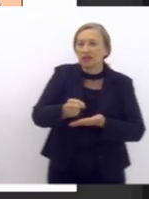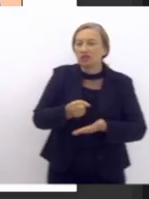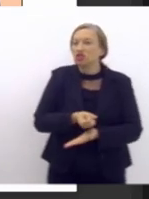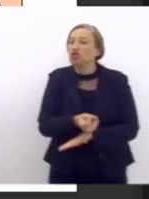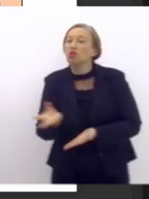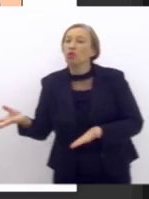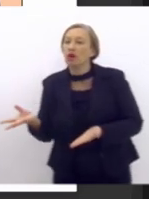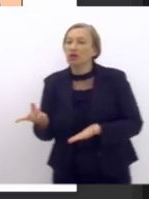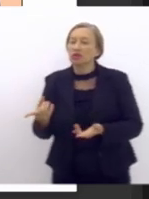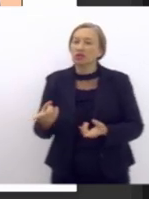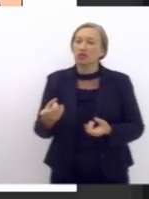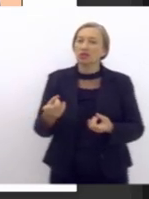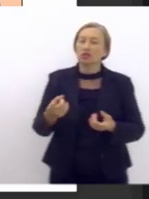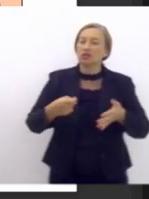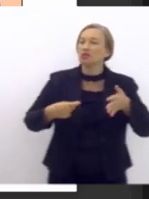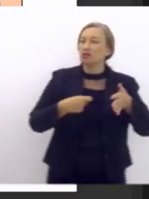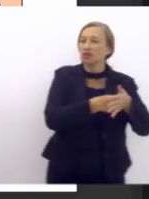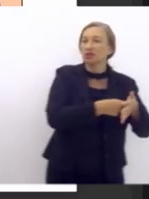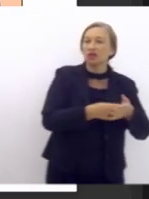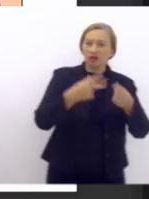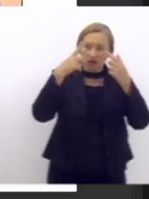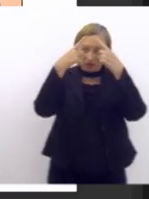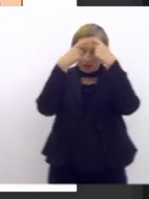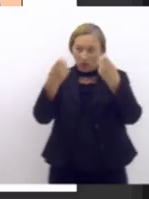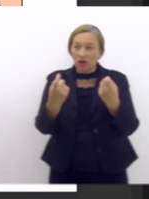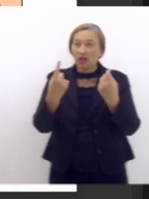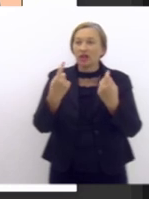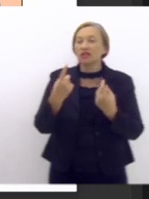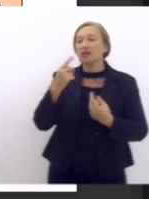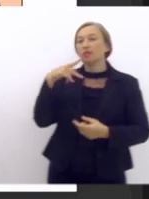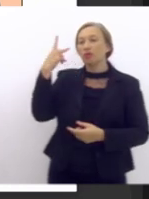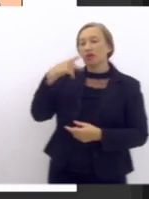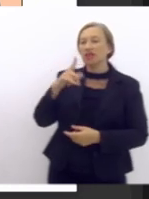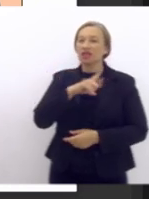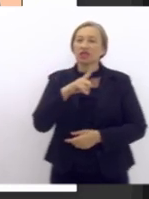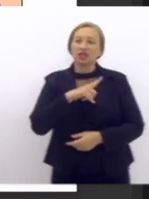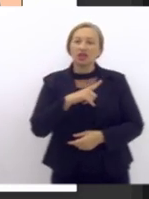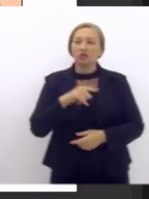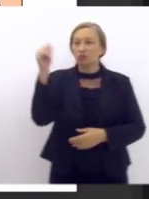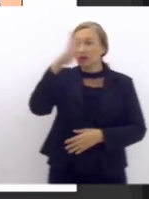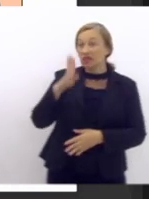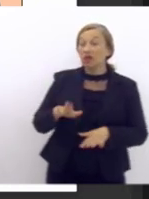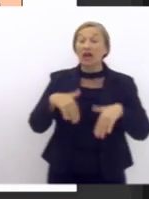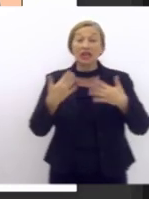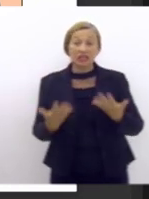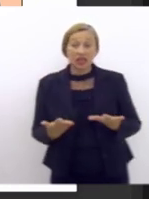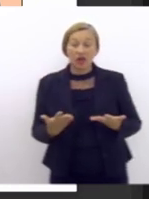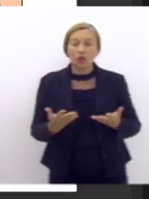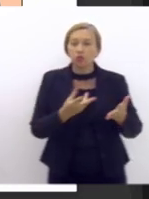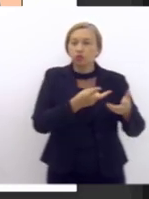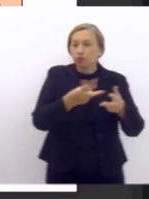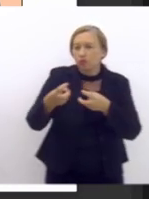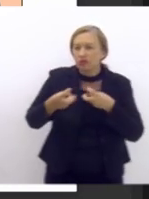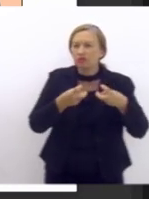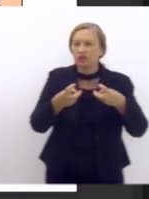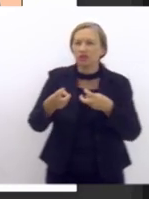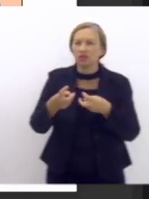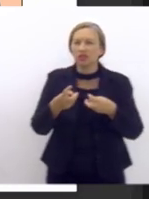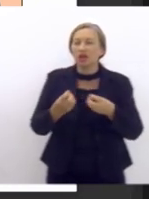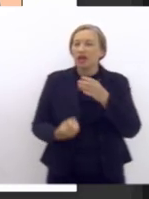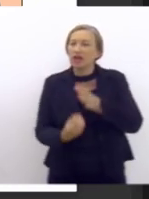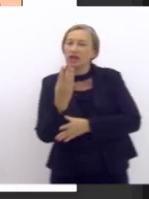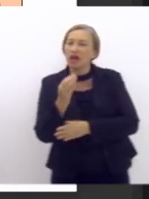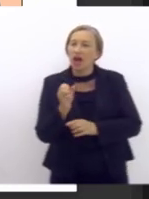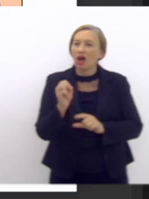quantas denúncias de violência política, né, oficializadas nós tínhamos no Brasil. Então, o que a gente tentou por meio do observatório foi criar uma